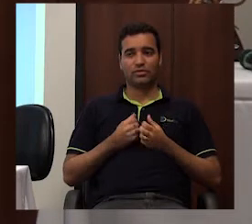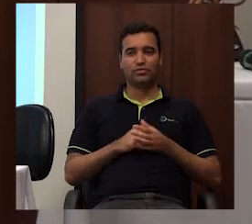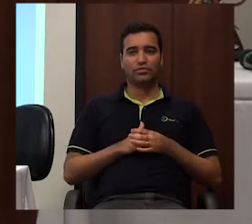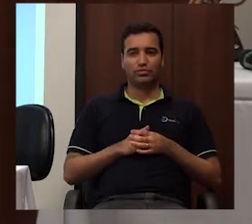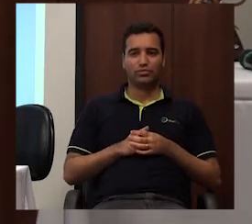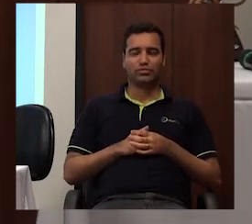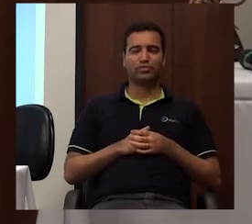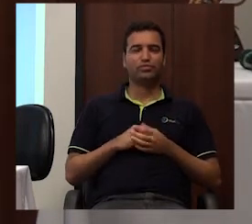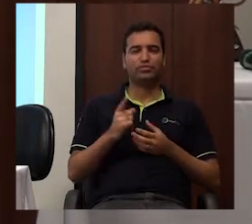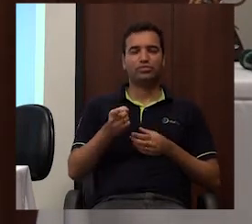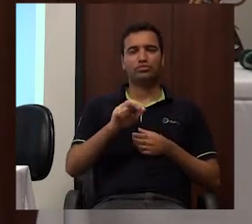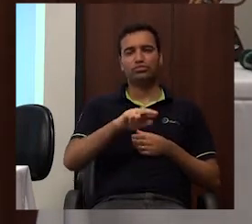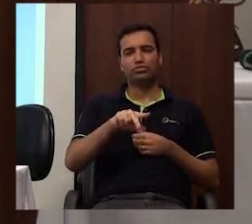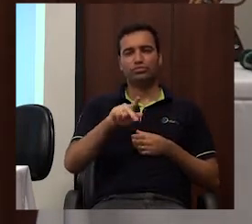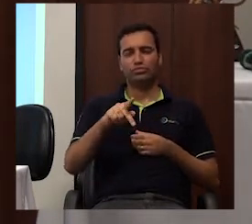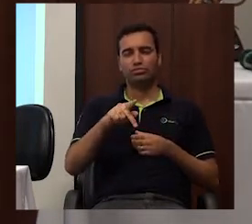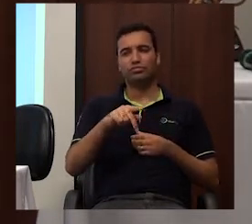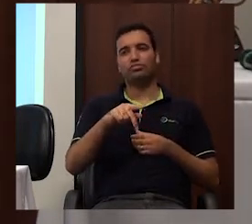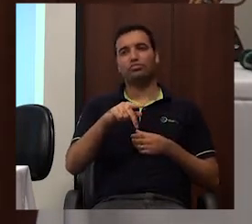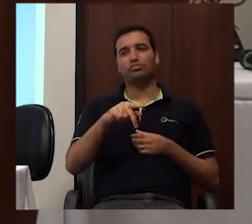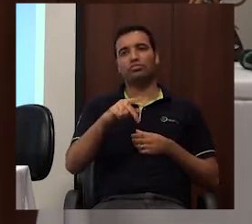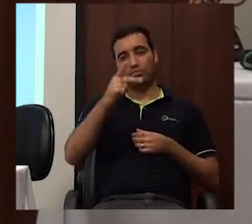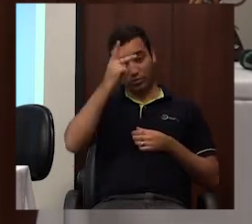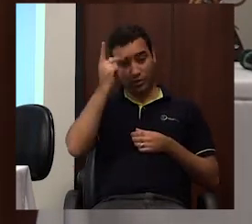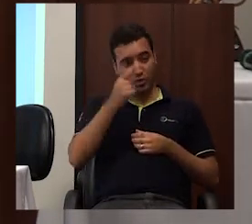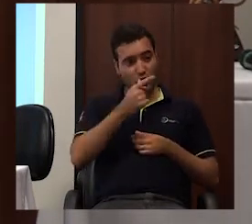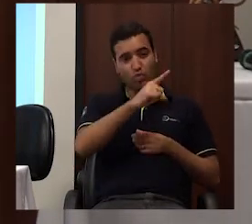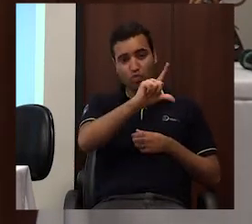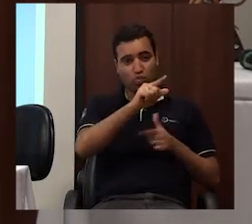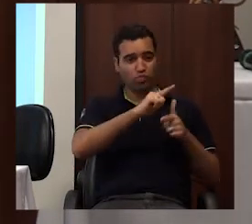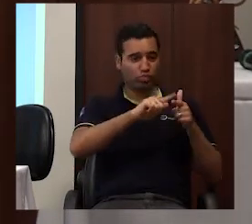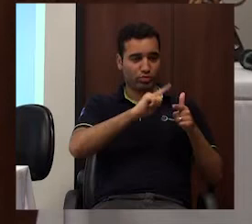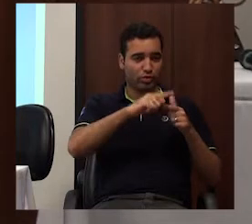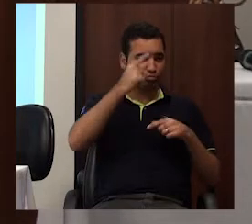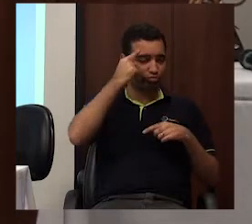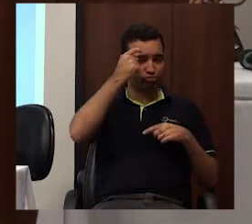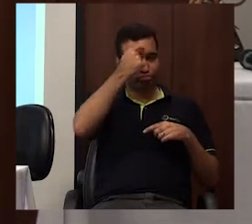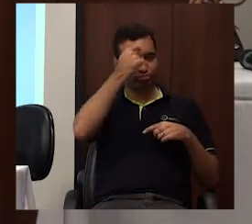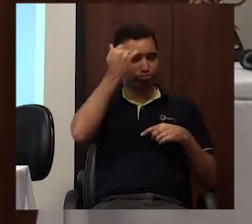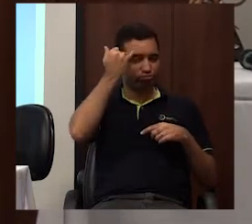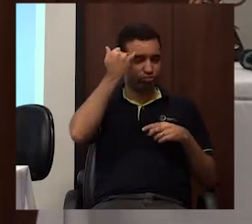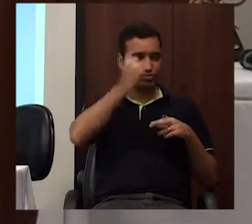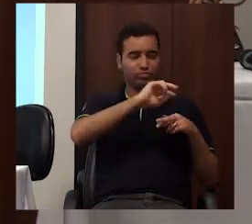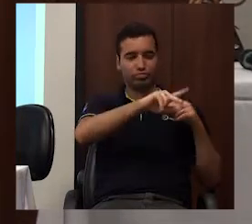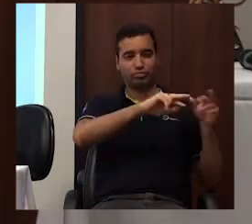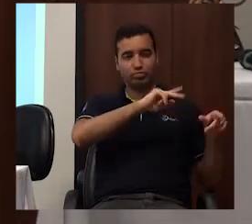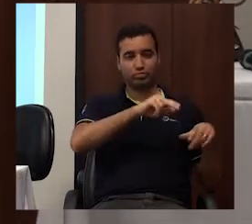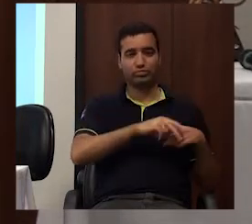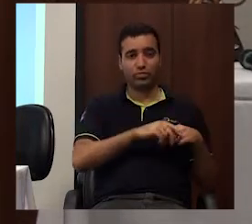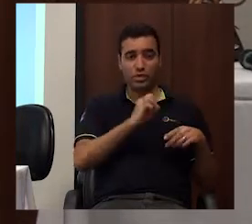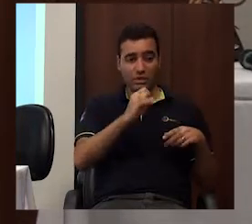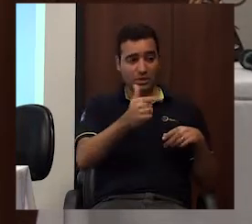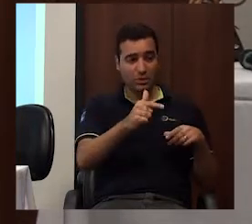que não fossem aqueles destinados às pessoas com outros problemas mentais, e caso assim não